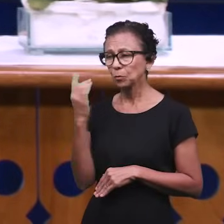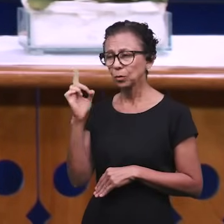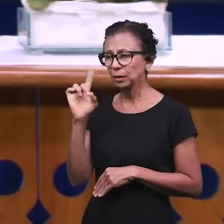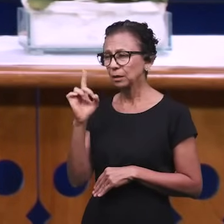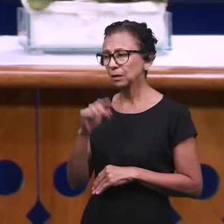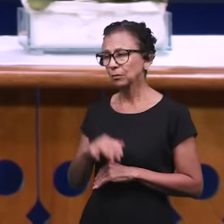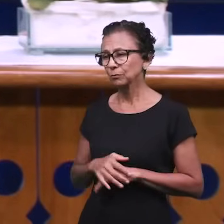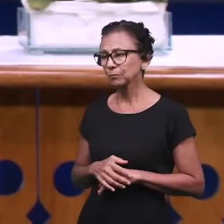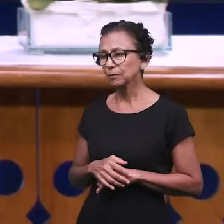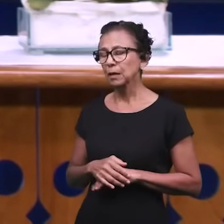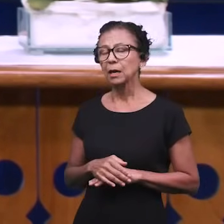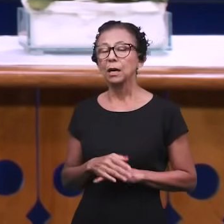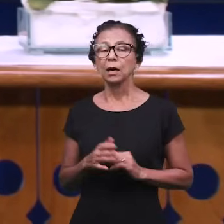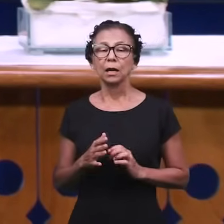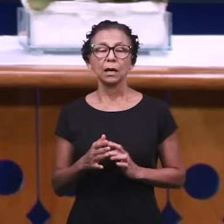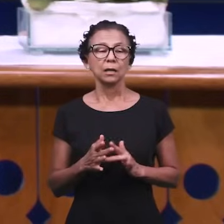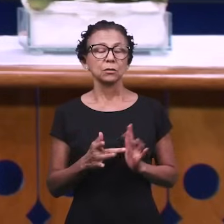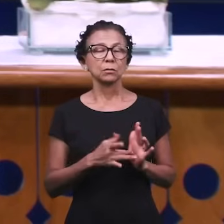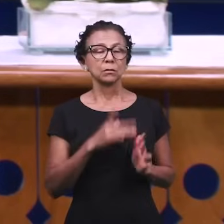a ressurreição e a vida.